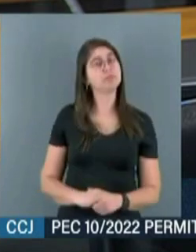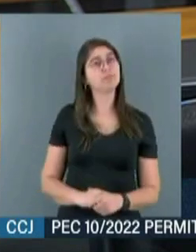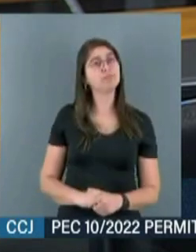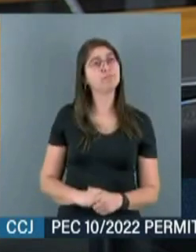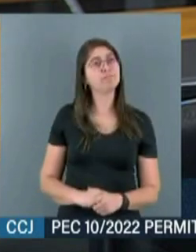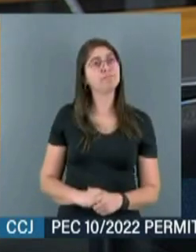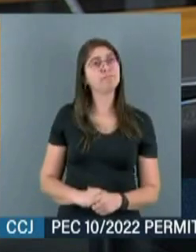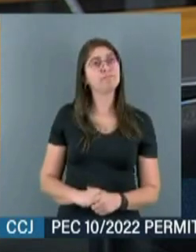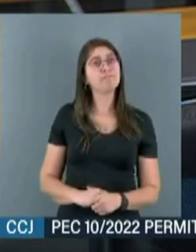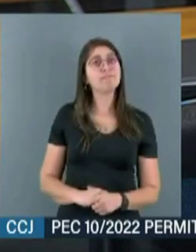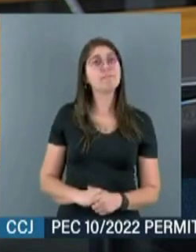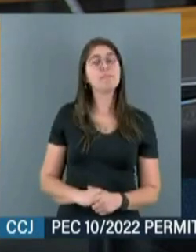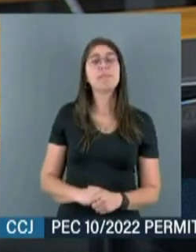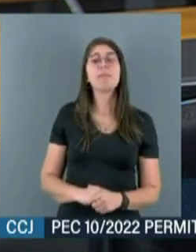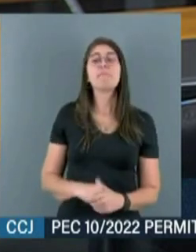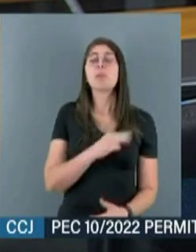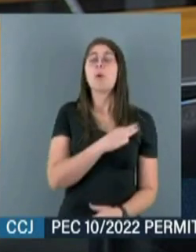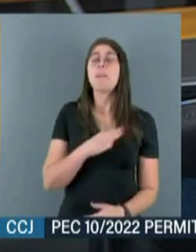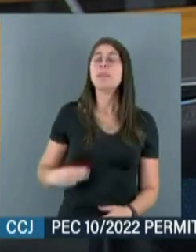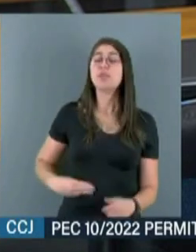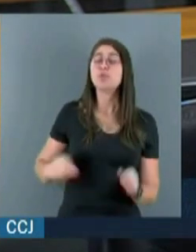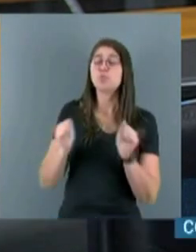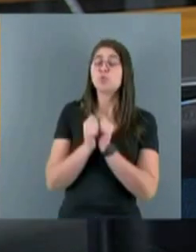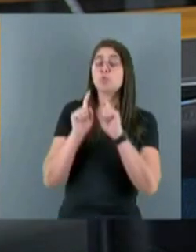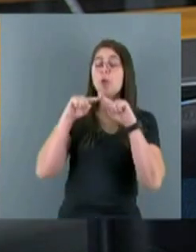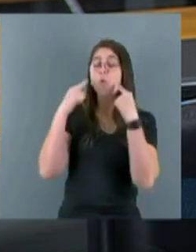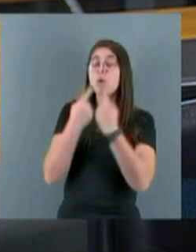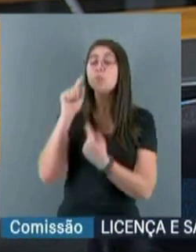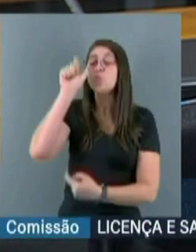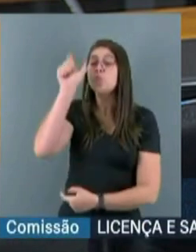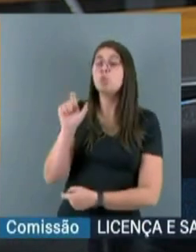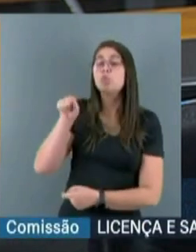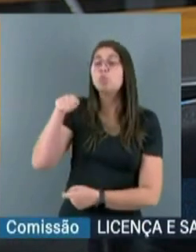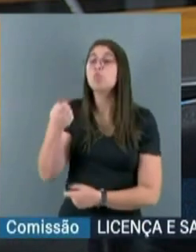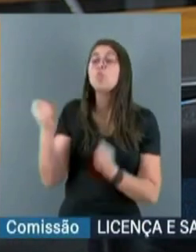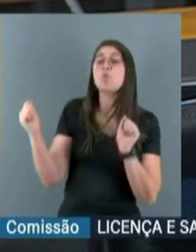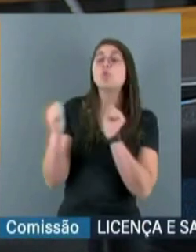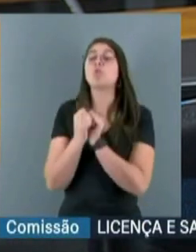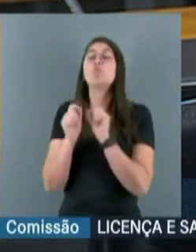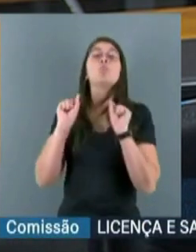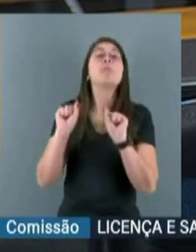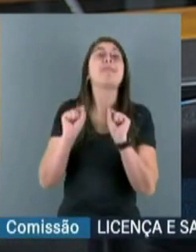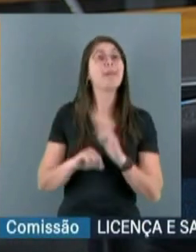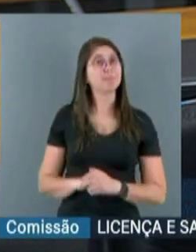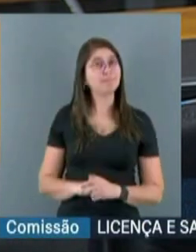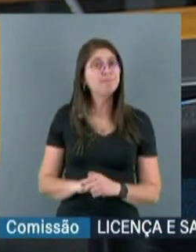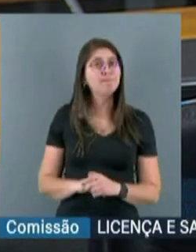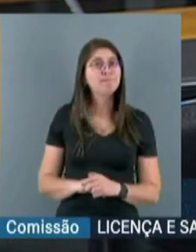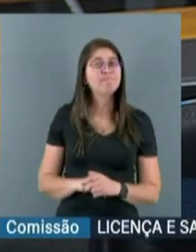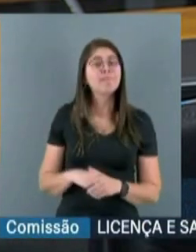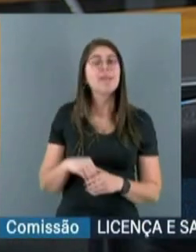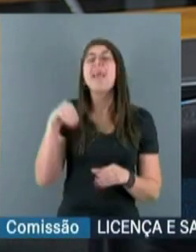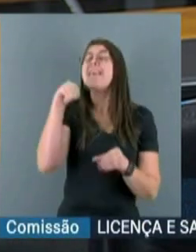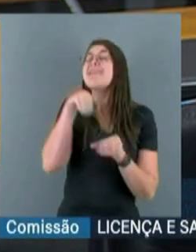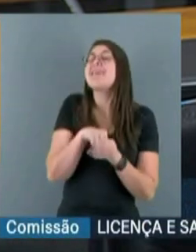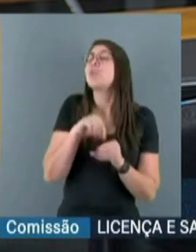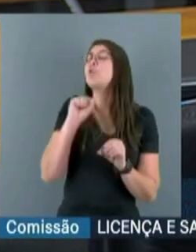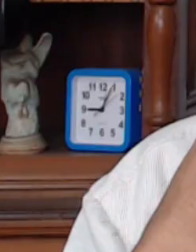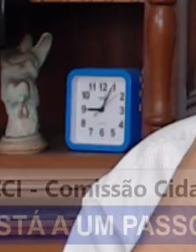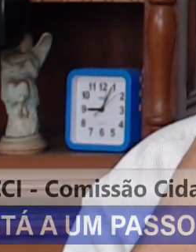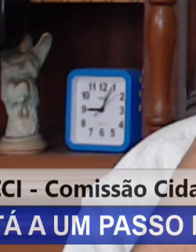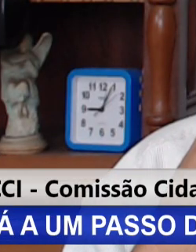Com quem o ministro da Justiça esteve reunido Quem esteve dentro do Ministério da